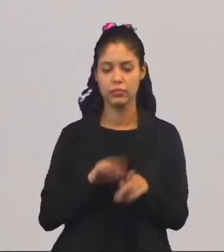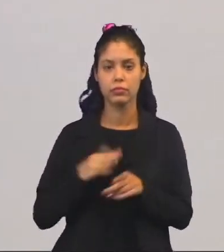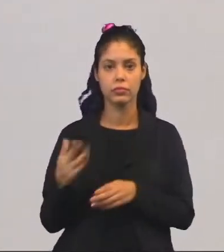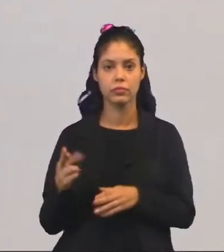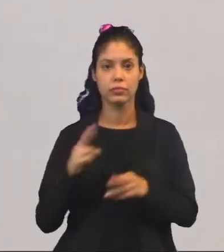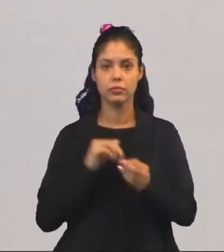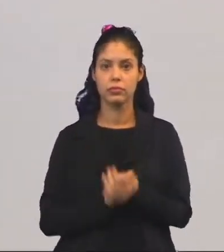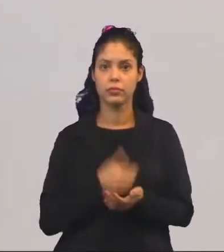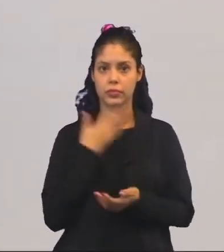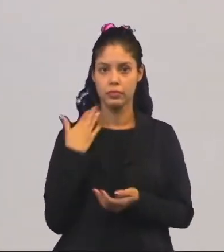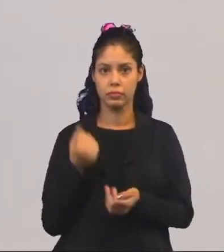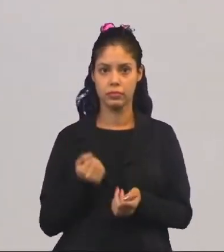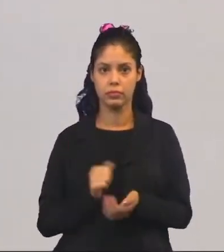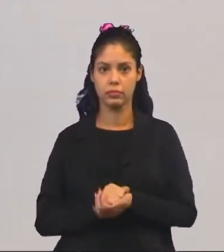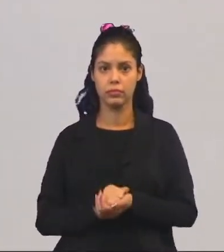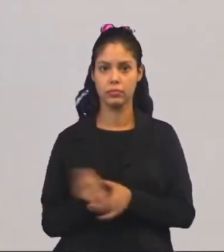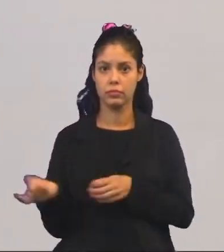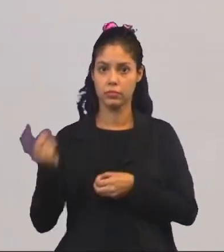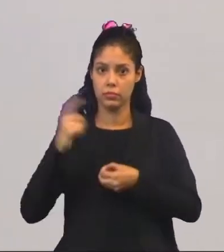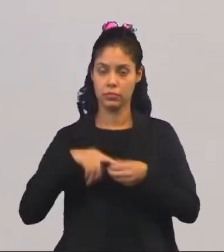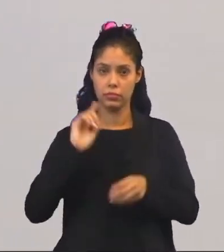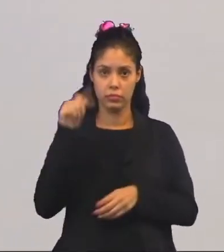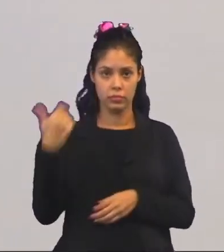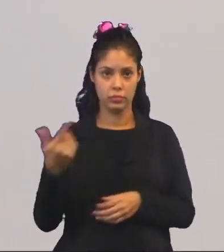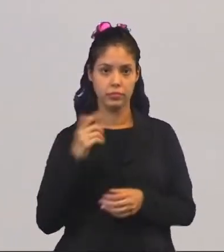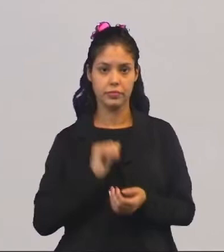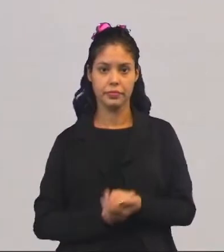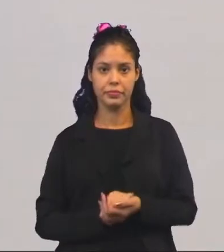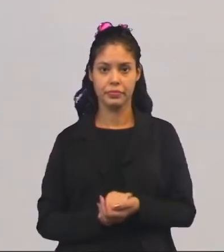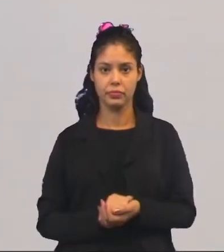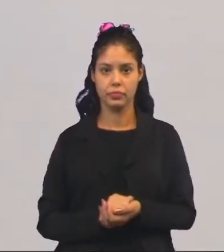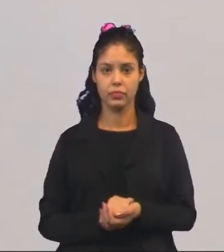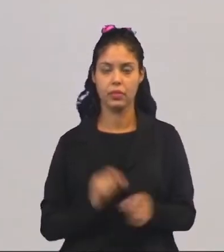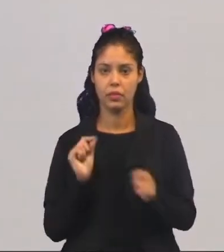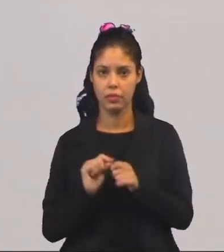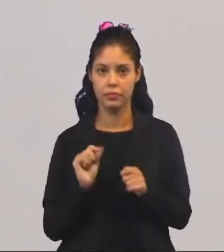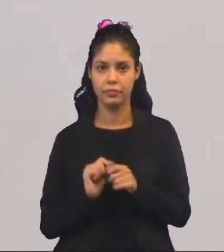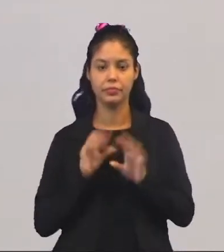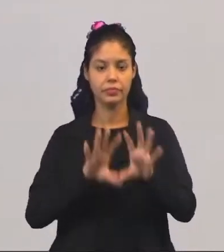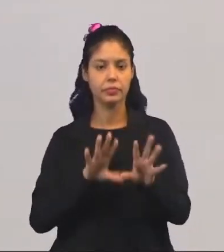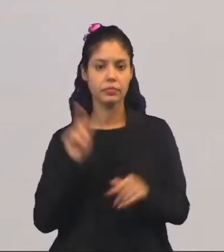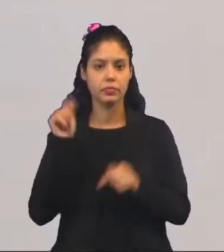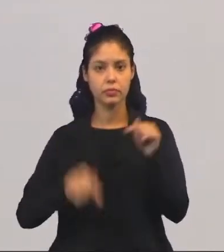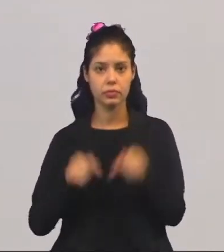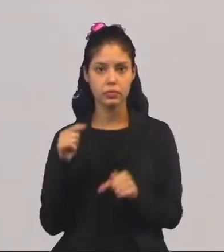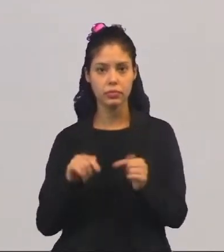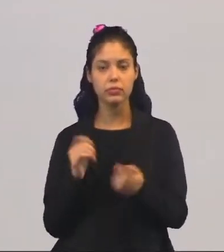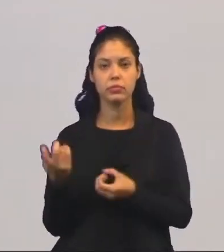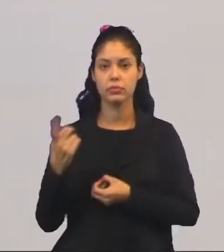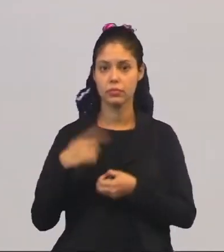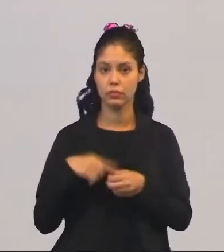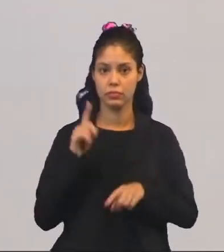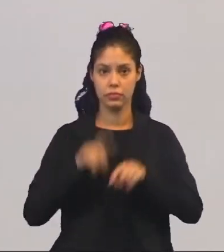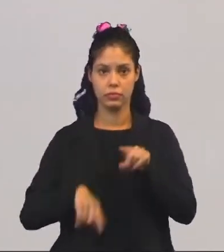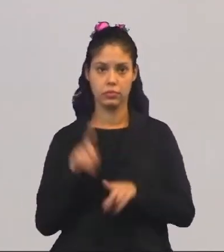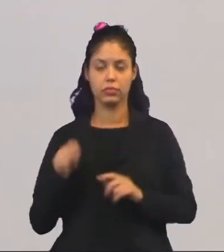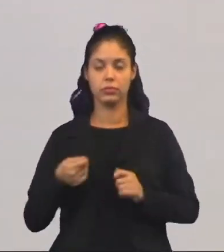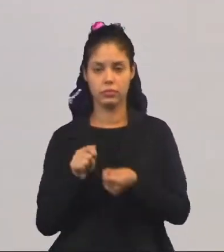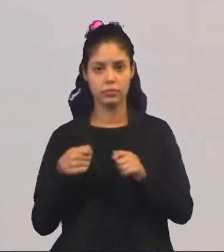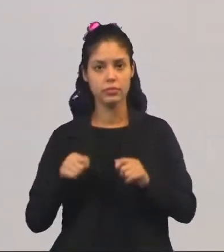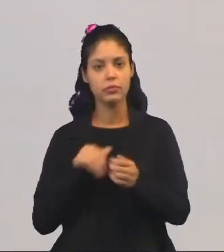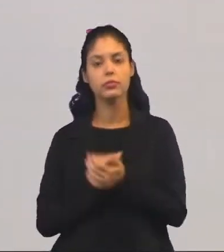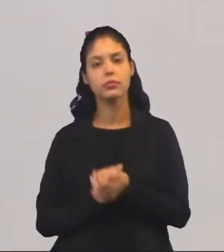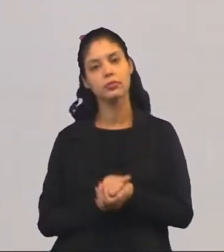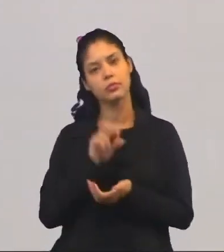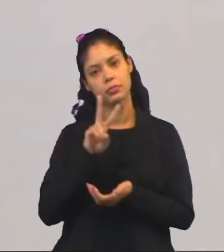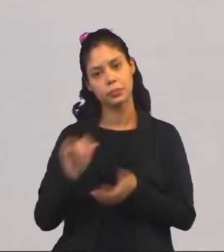ela é reciclada, ela volta em outro formato, né? Ela foi feita quimicamente, ela voltou a ser matéria-prima